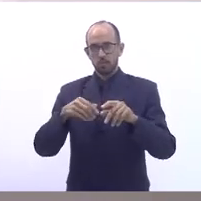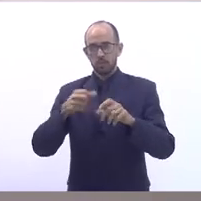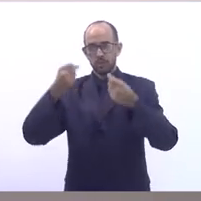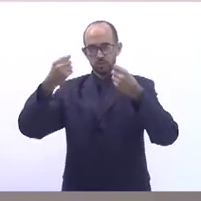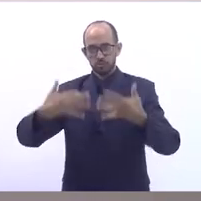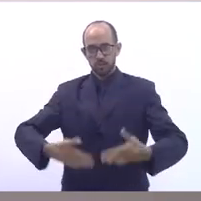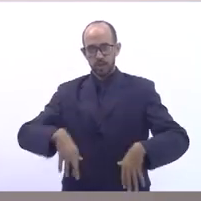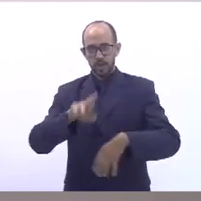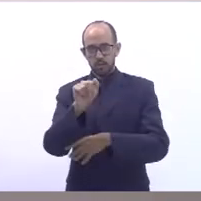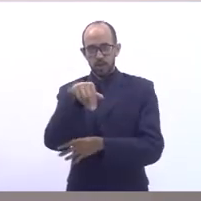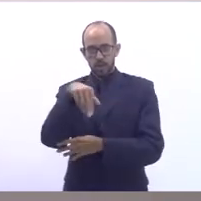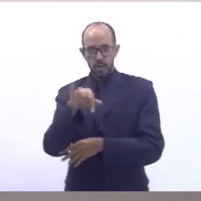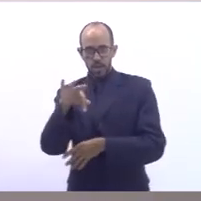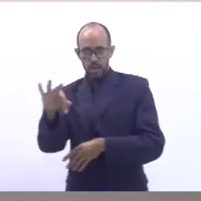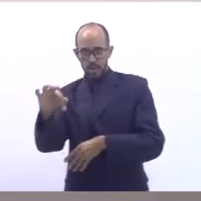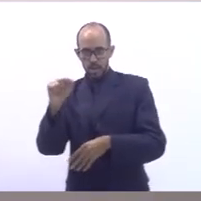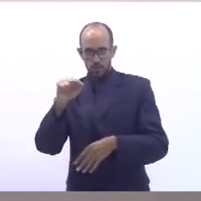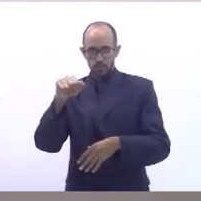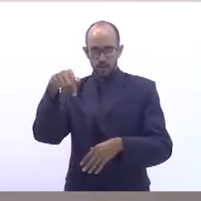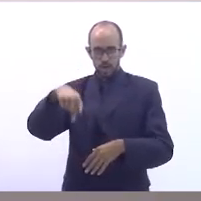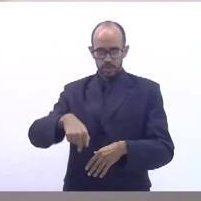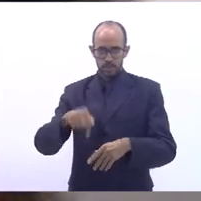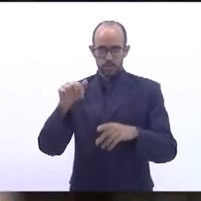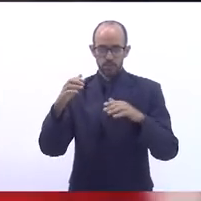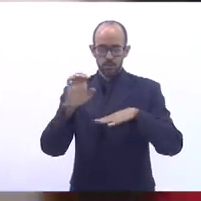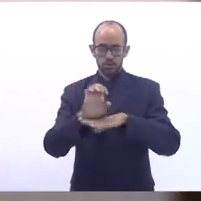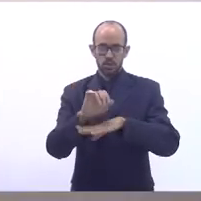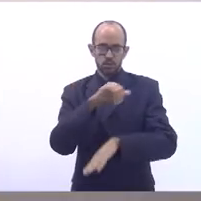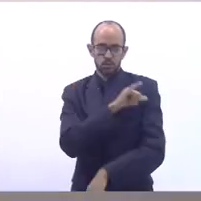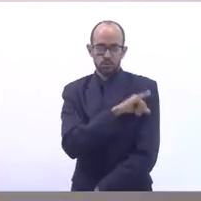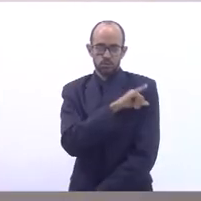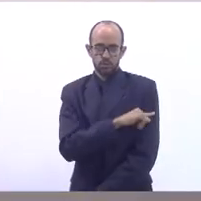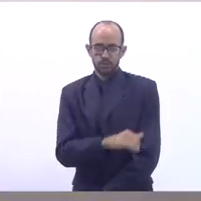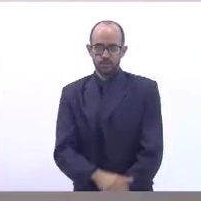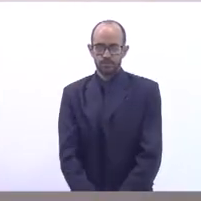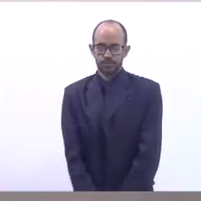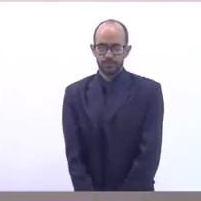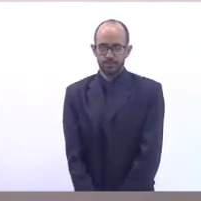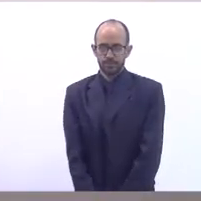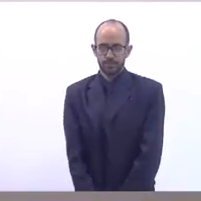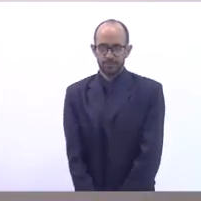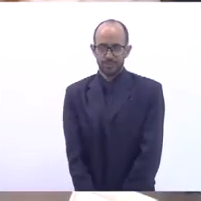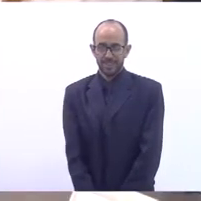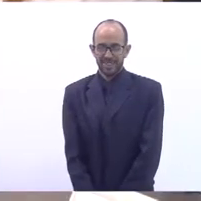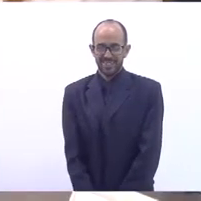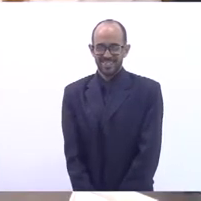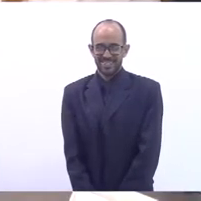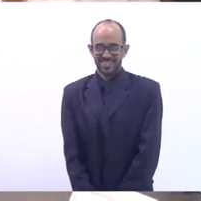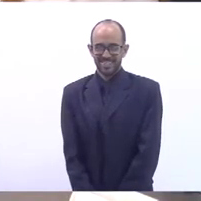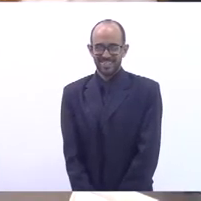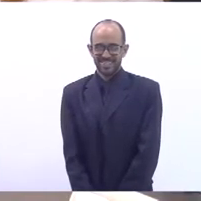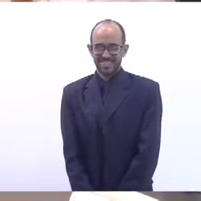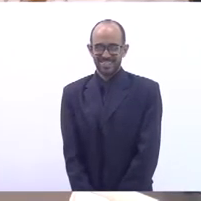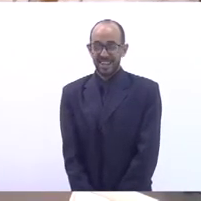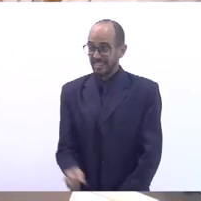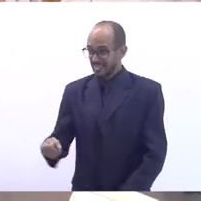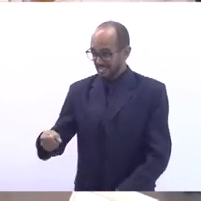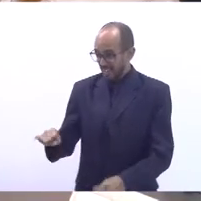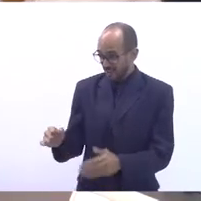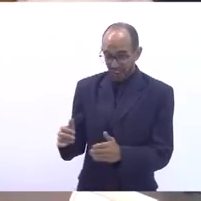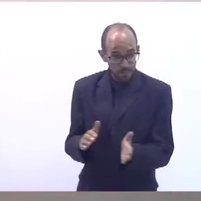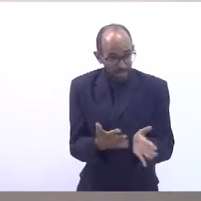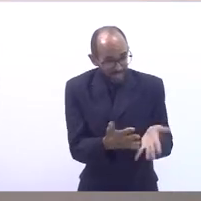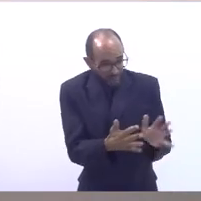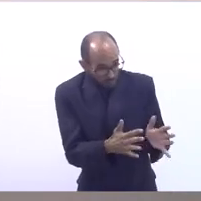representando a elfa do Estado do Rio de Janeiro e se tiver muito nervosa tem um pouquinho de canabidiol aqui para dar uma